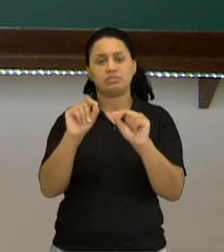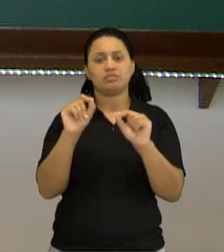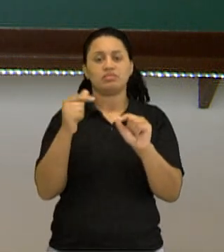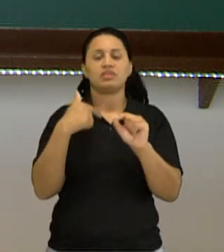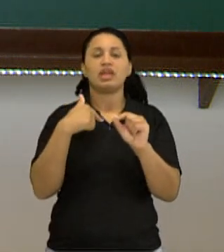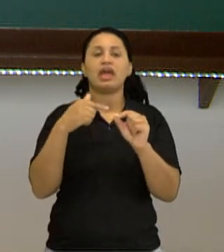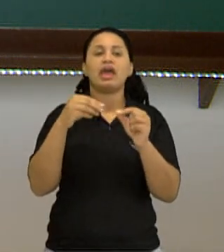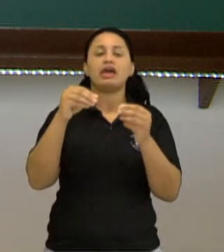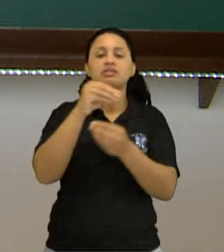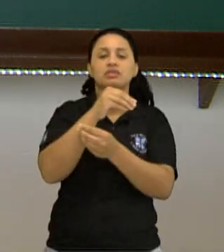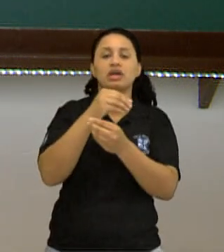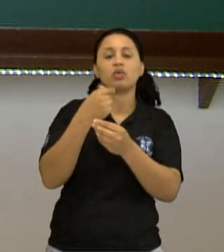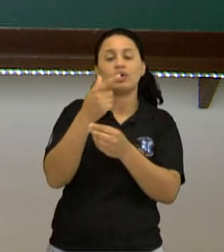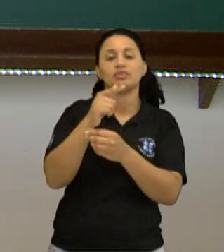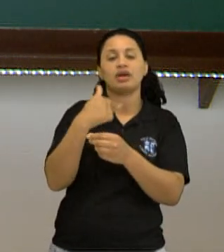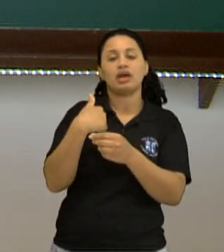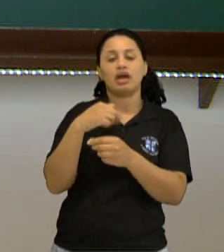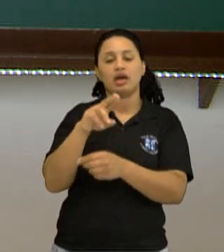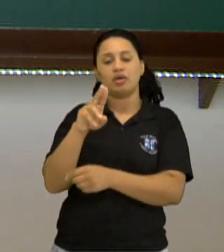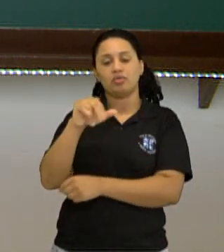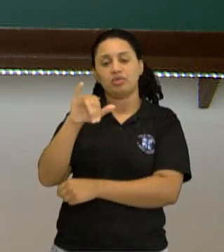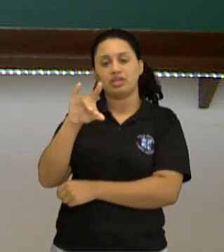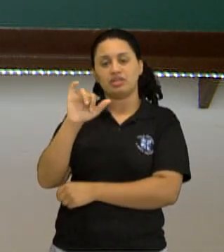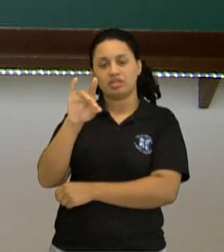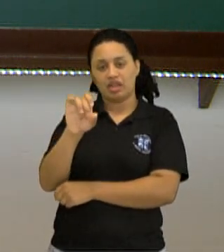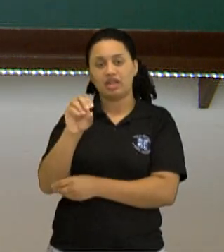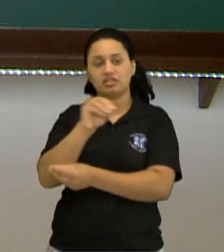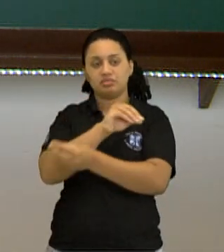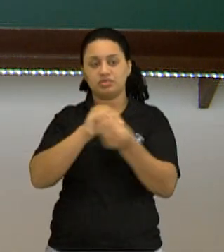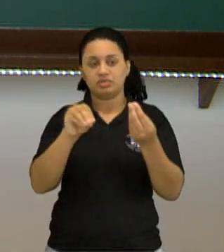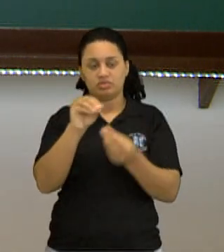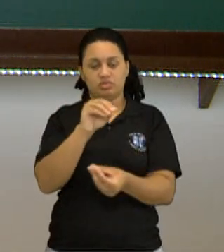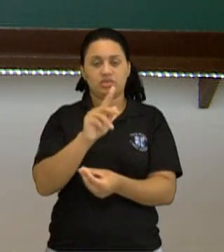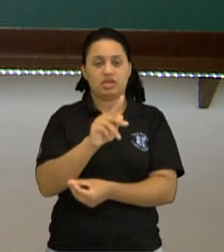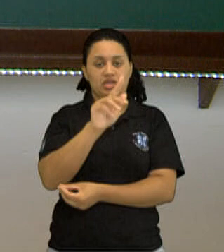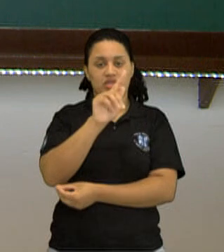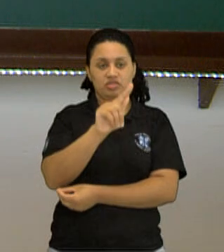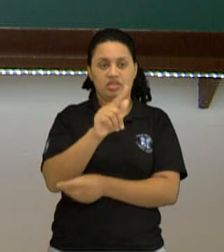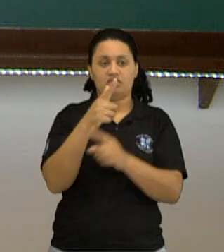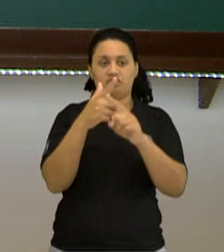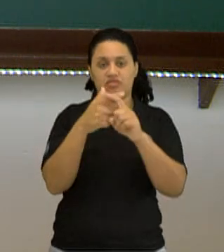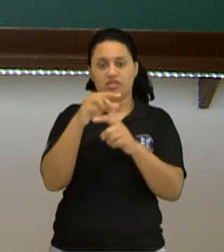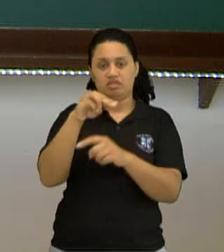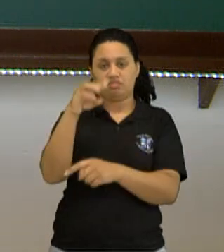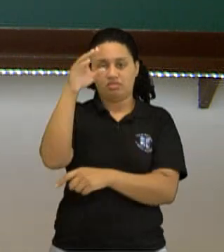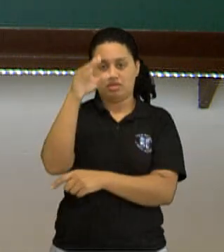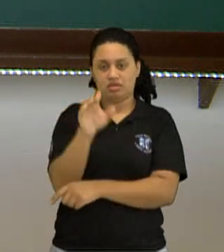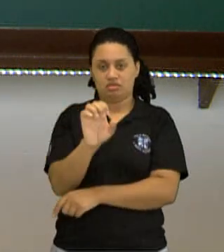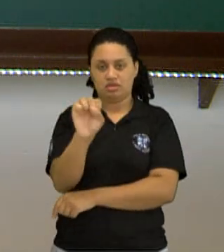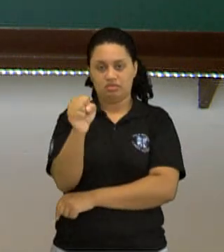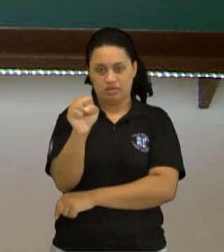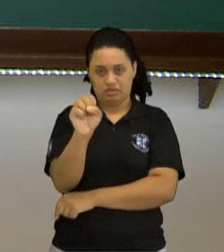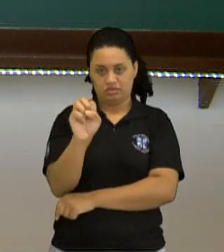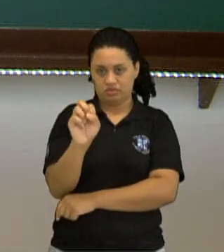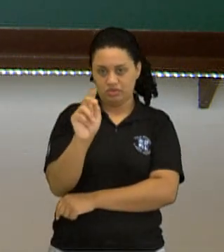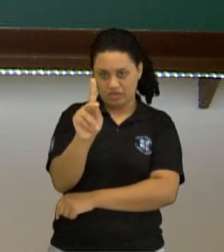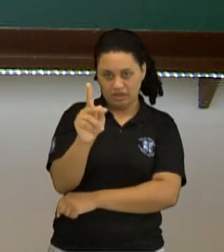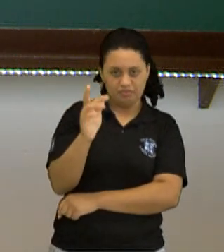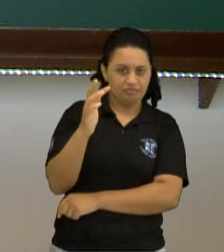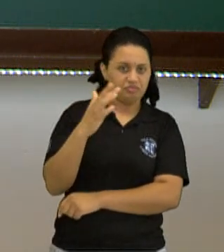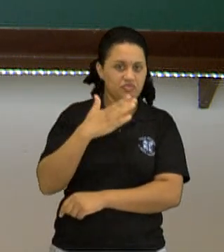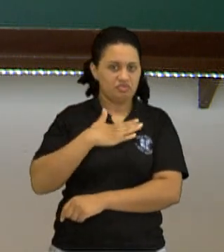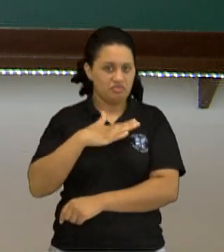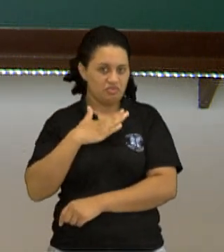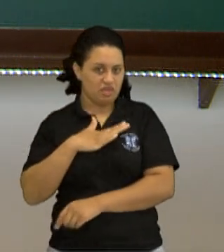com a velocidade, ou seja, quilograma vezes metro por segundo. Ok? De